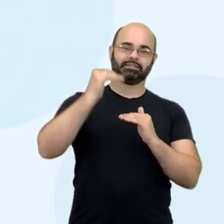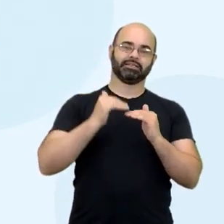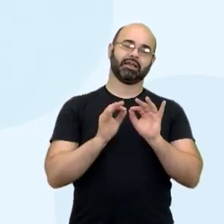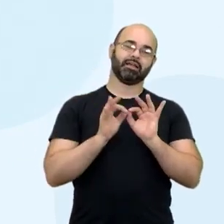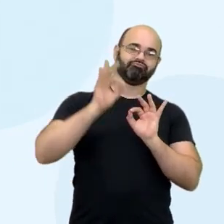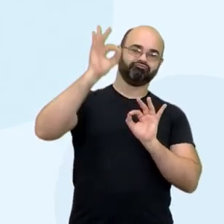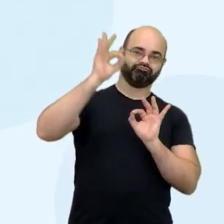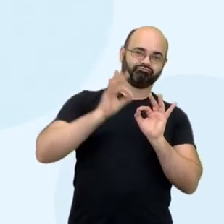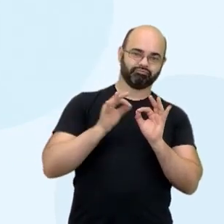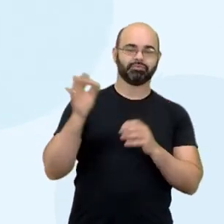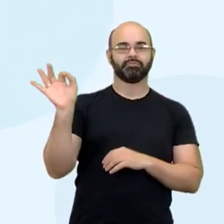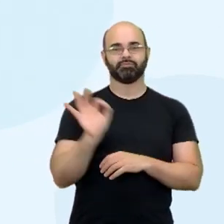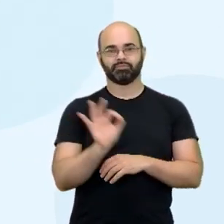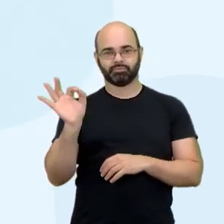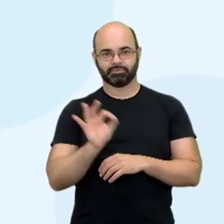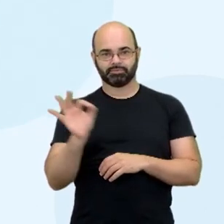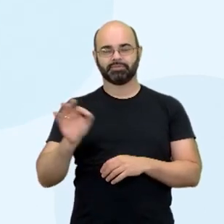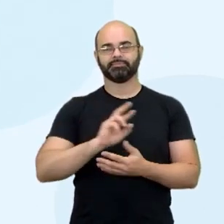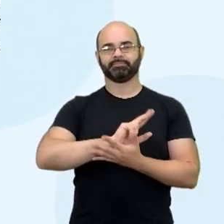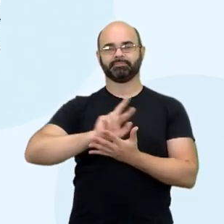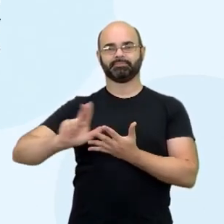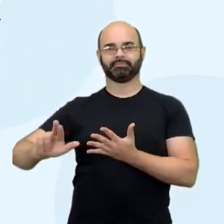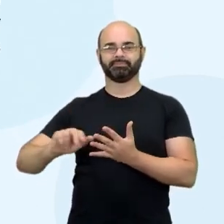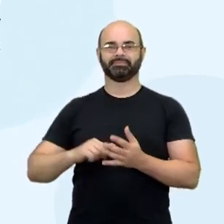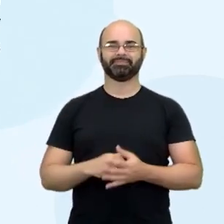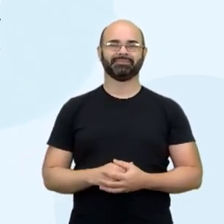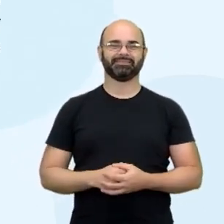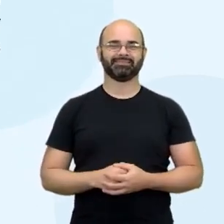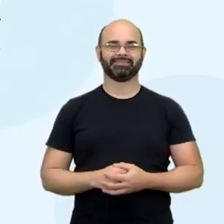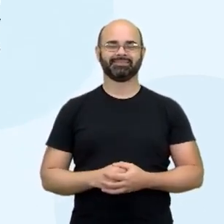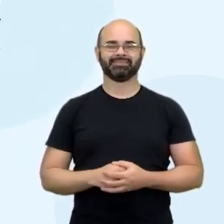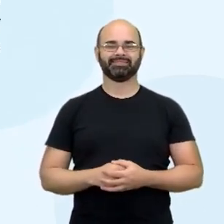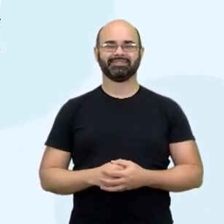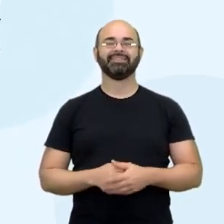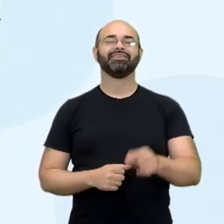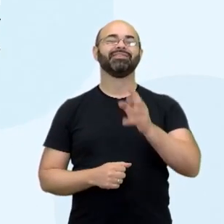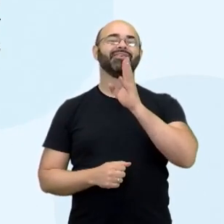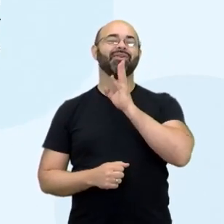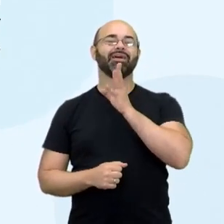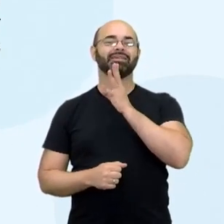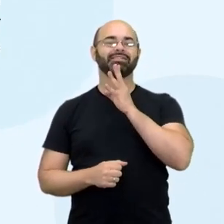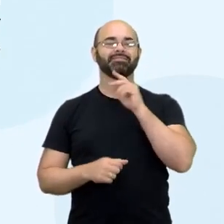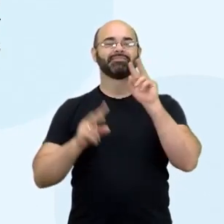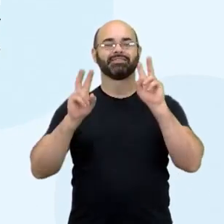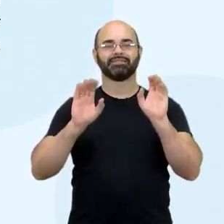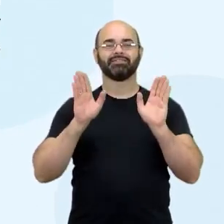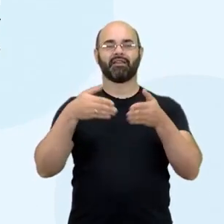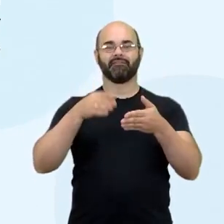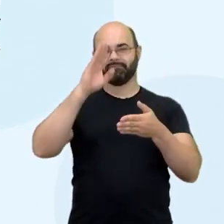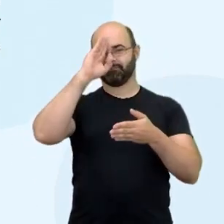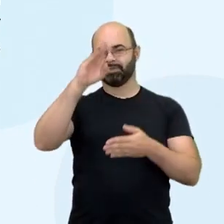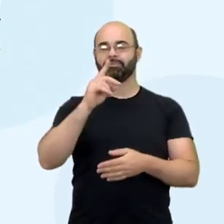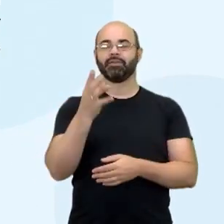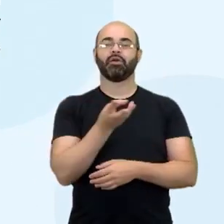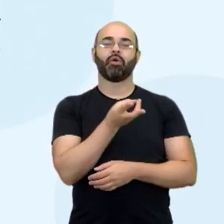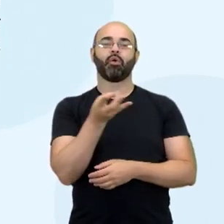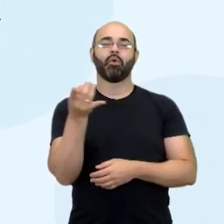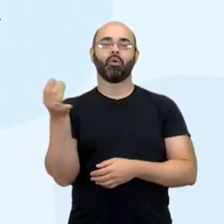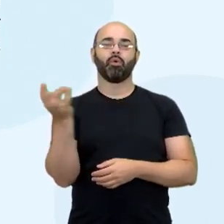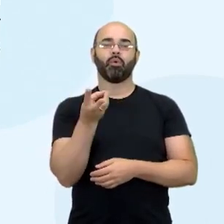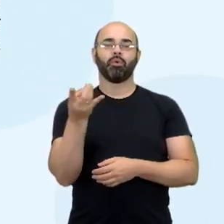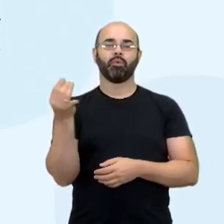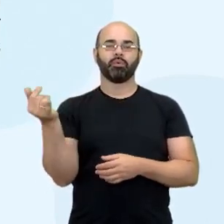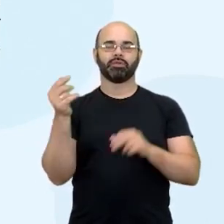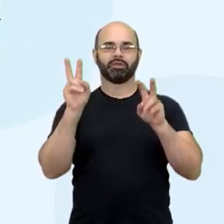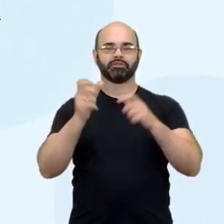velocidade, porcentagem e etc. Então vamos lá, olha lá, o objeto de conhecimento: problemas de contagem, combinando elementos de uma